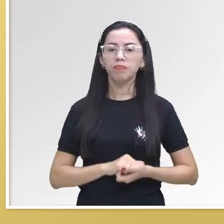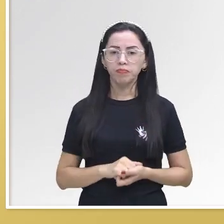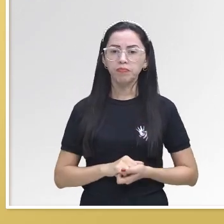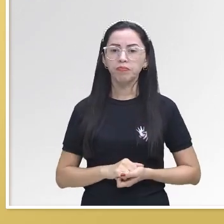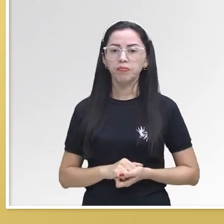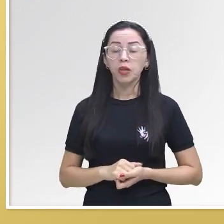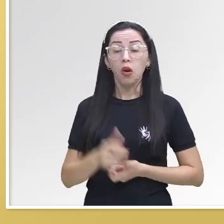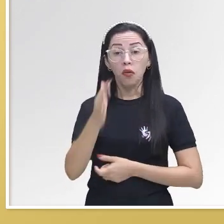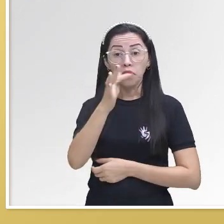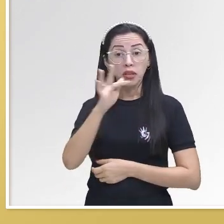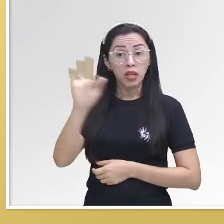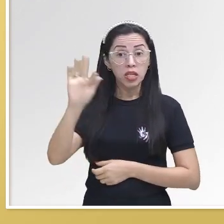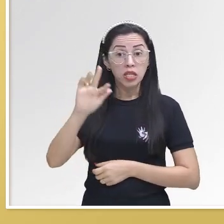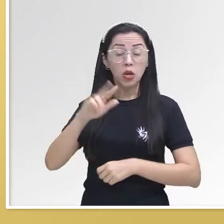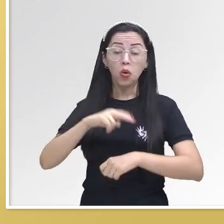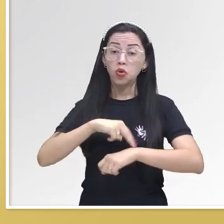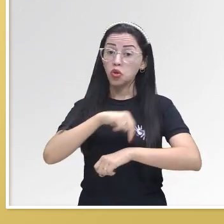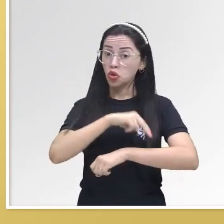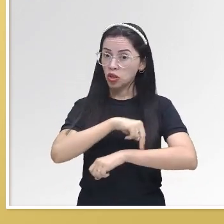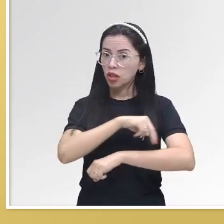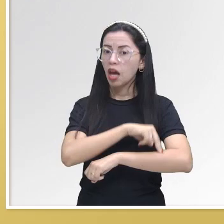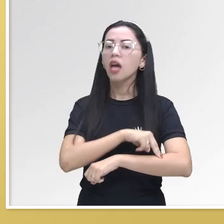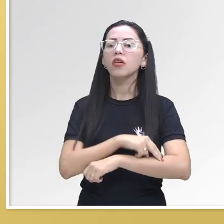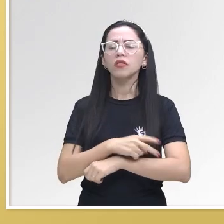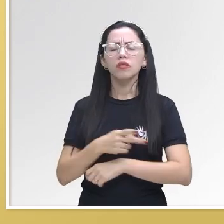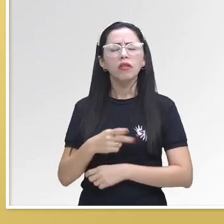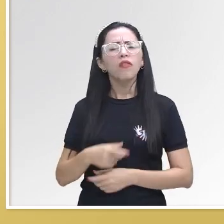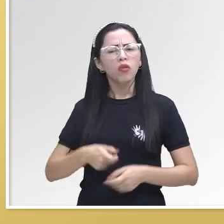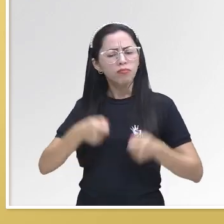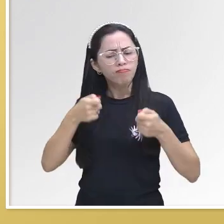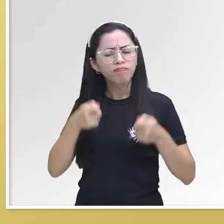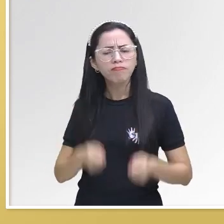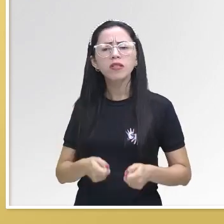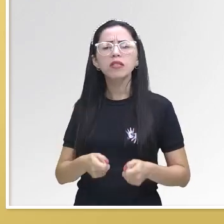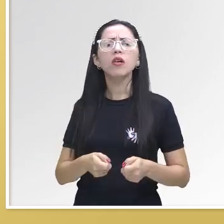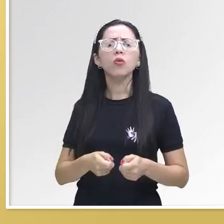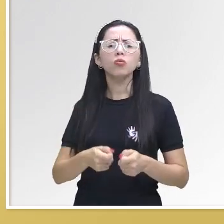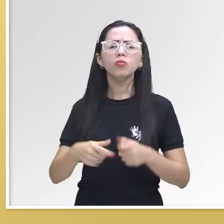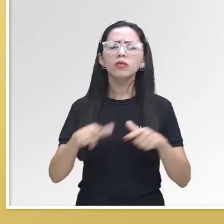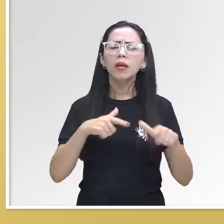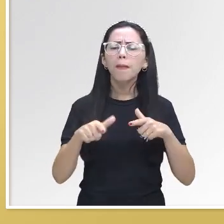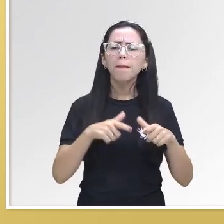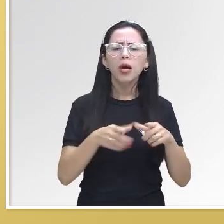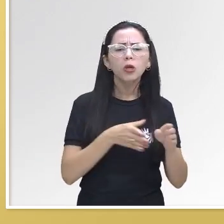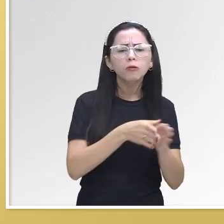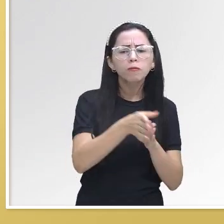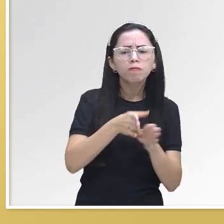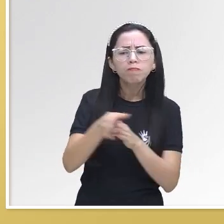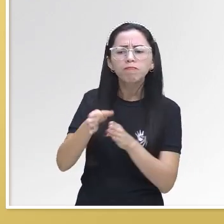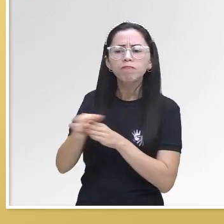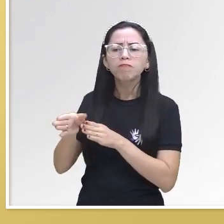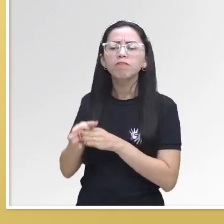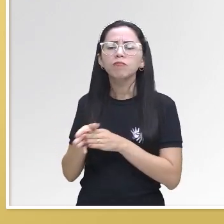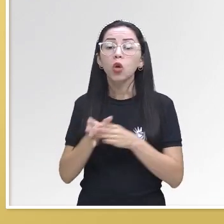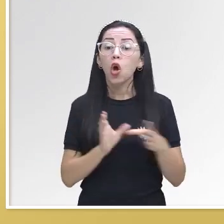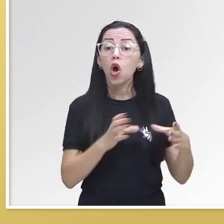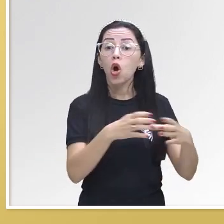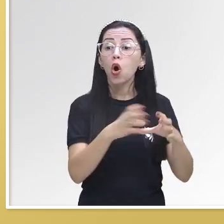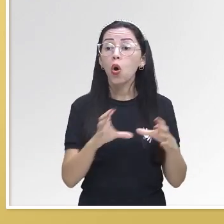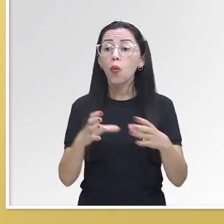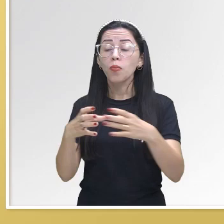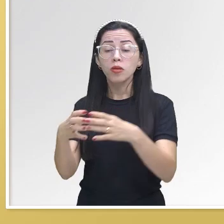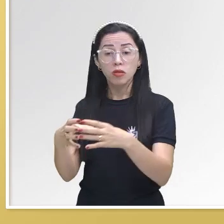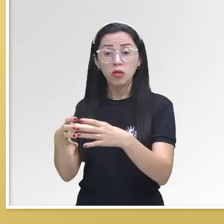de Ginástica ressalta que será feito um forte trabalho educacional com as comissões técnicas e atletas de todas